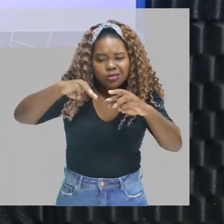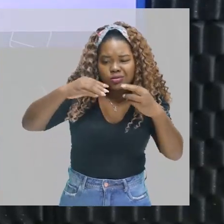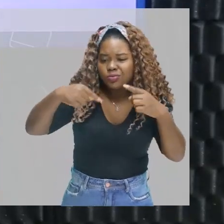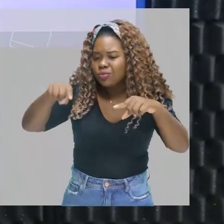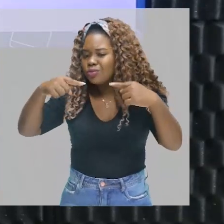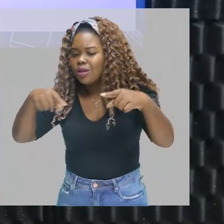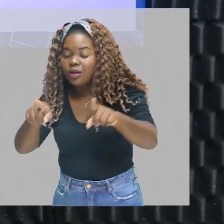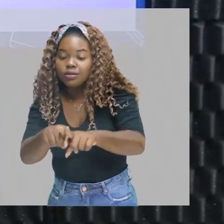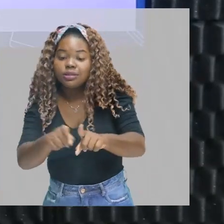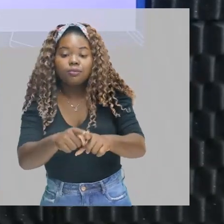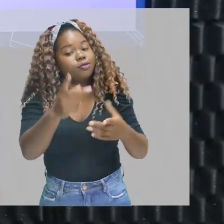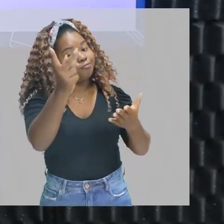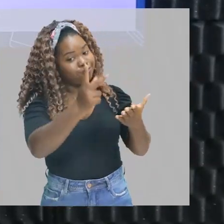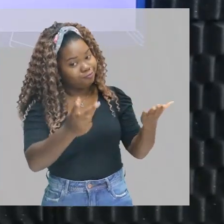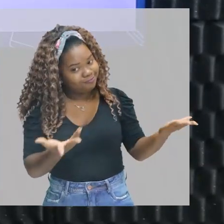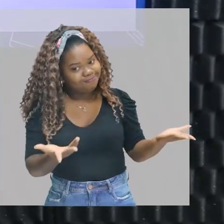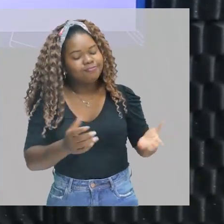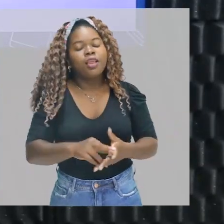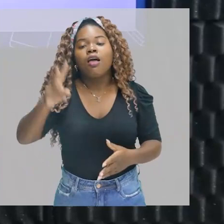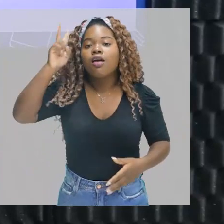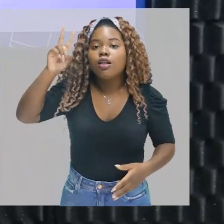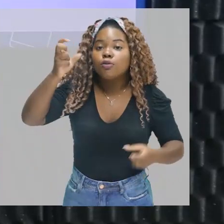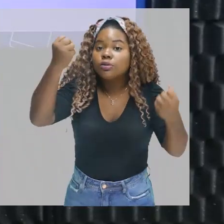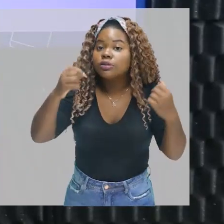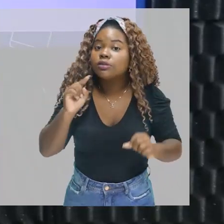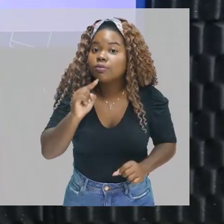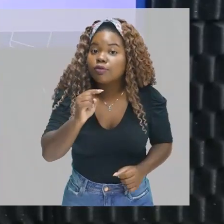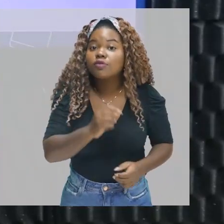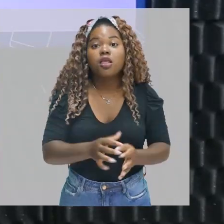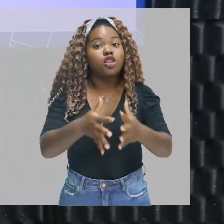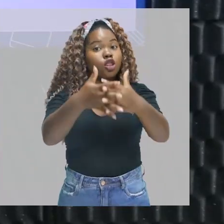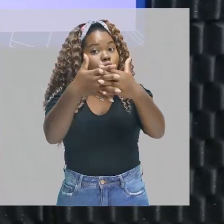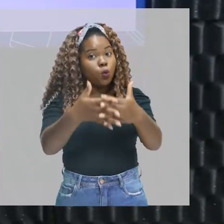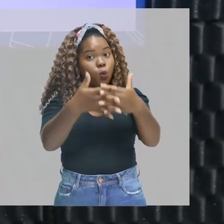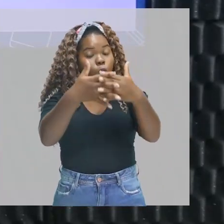músicas. Lembram o que eu falei para vocês? Não